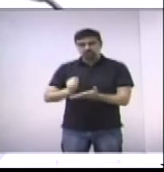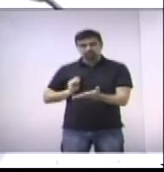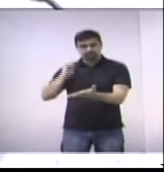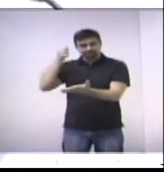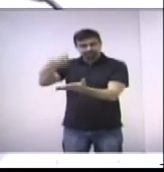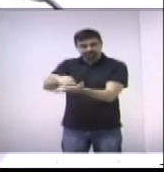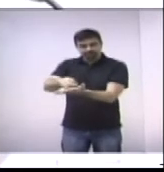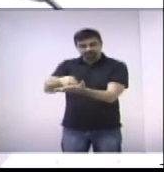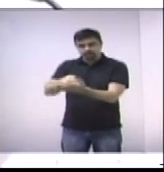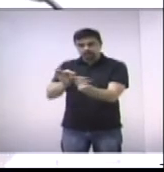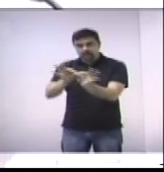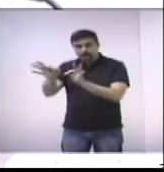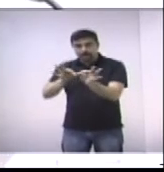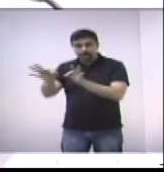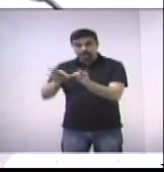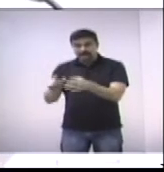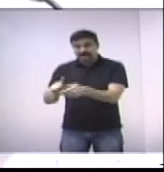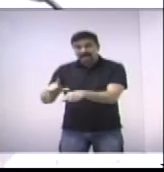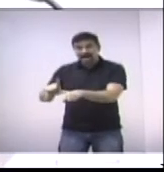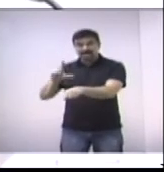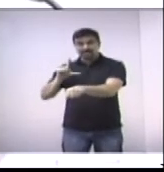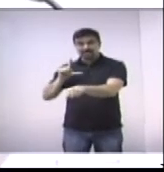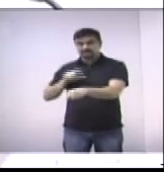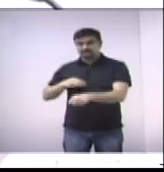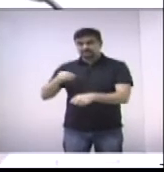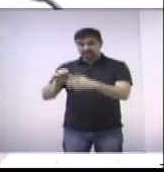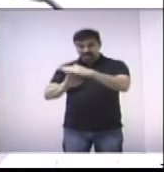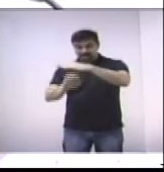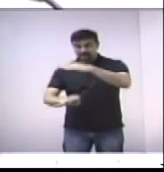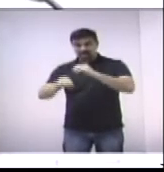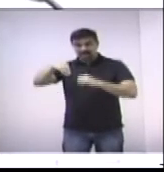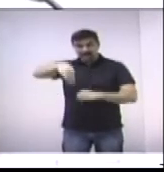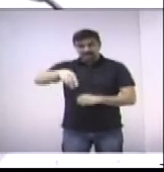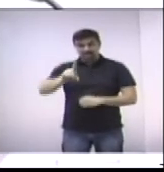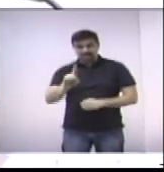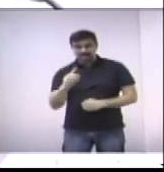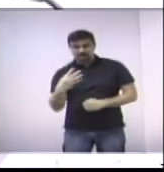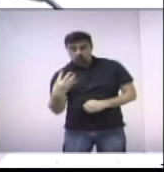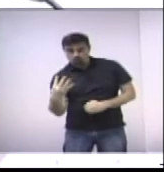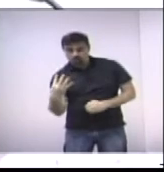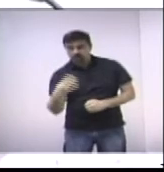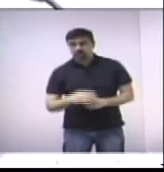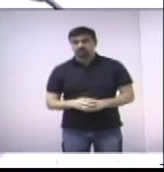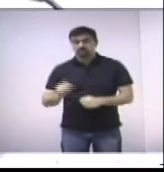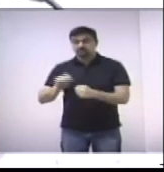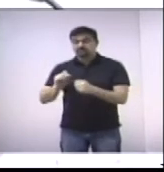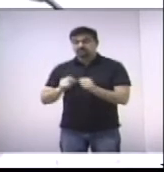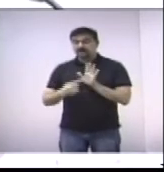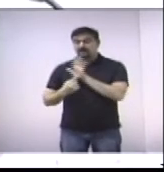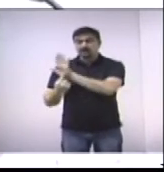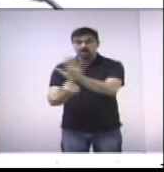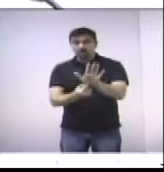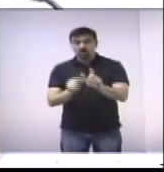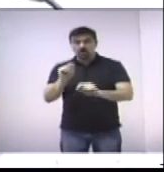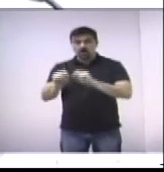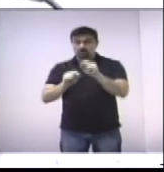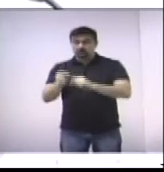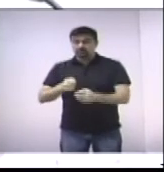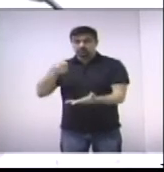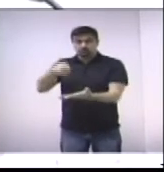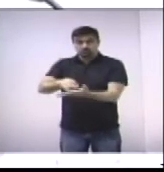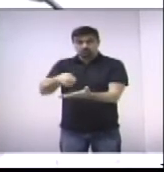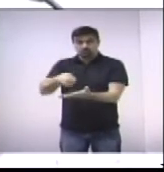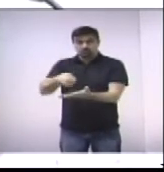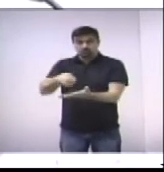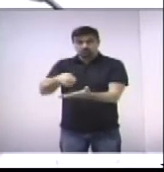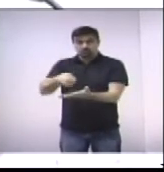a título de pré-produção para a MD4. 92. Isso antecipa que se encontra estabelecida no